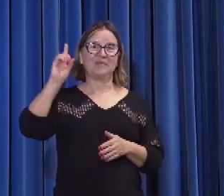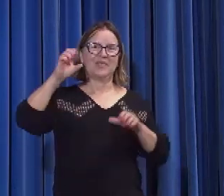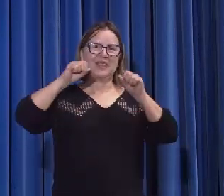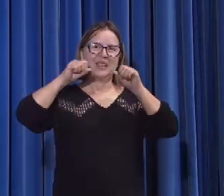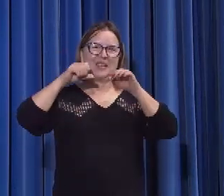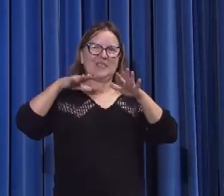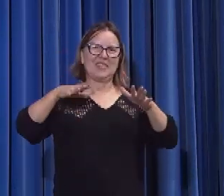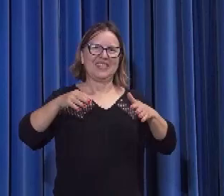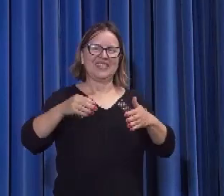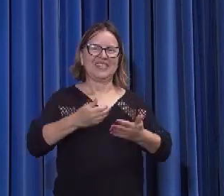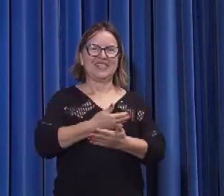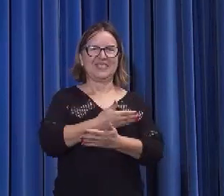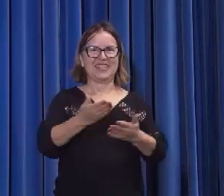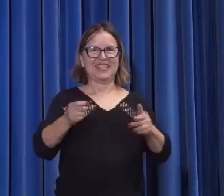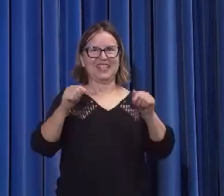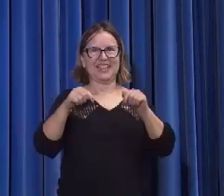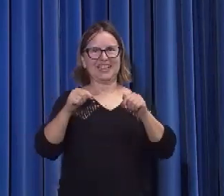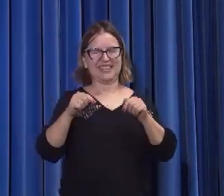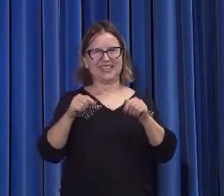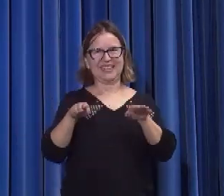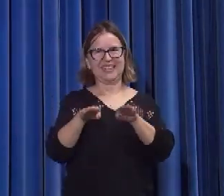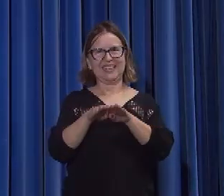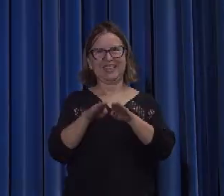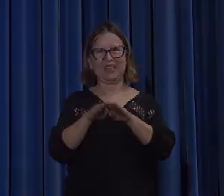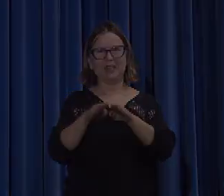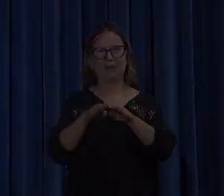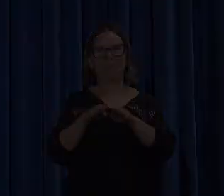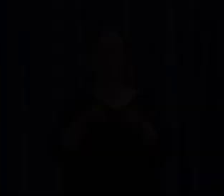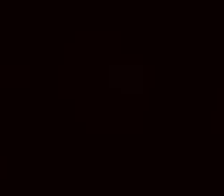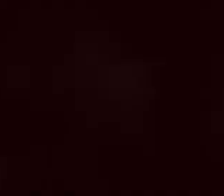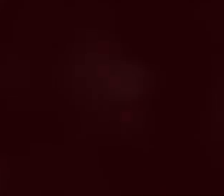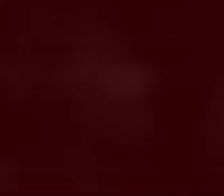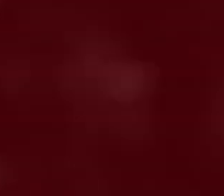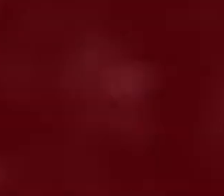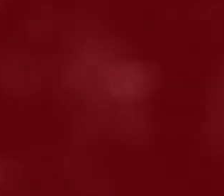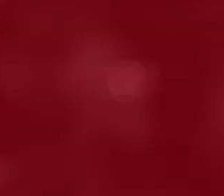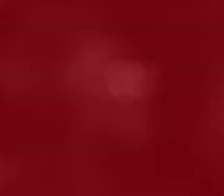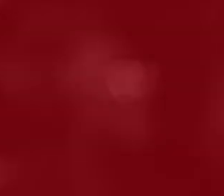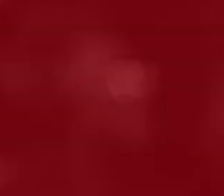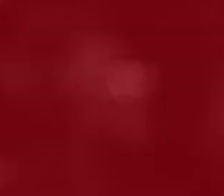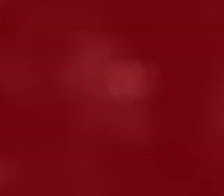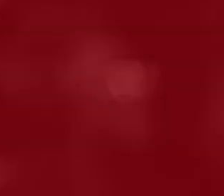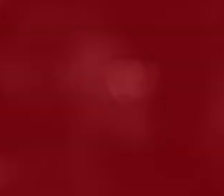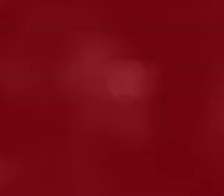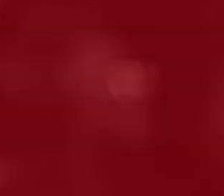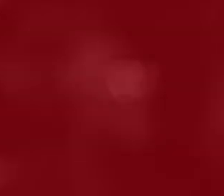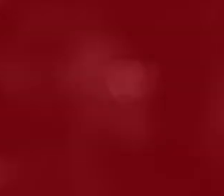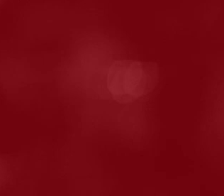vocês aqui e aqueles que nos assistem pela internet.